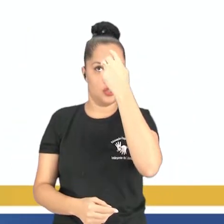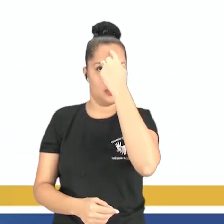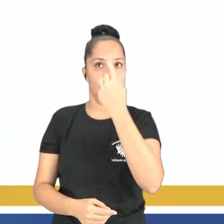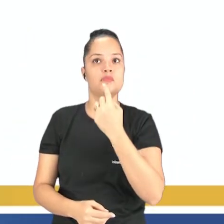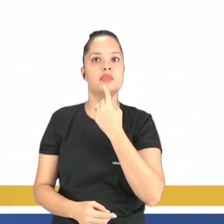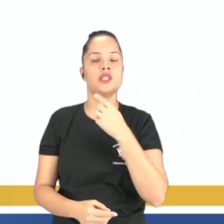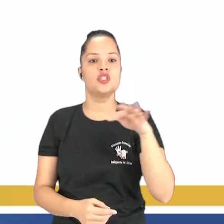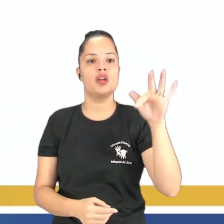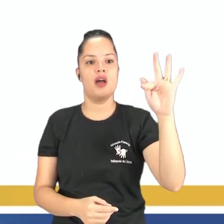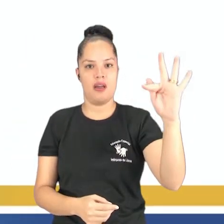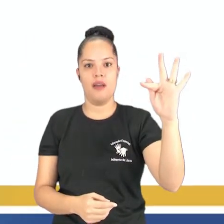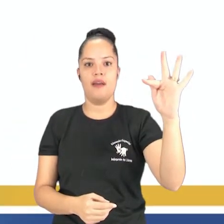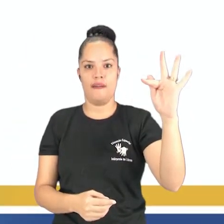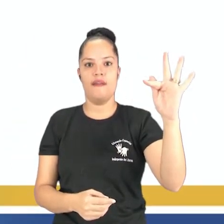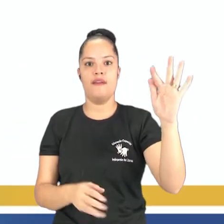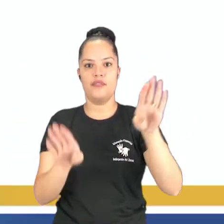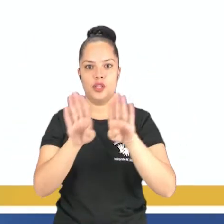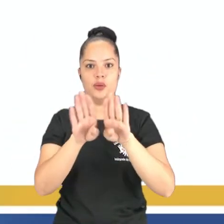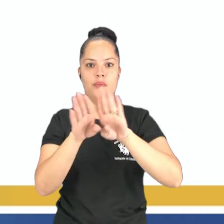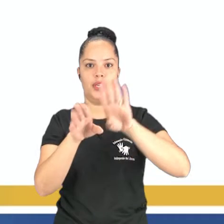também, acontecendo,